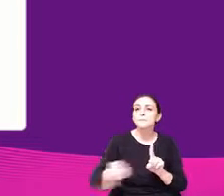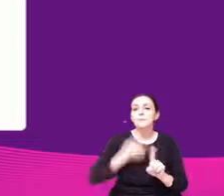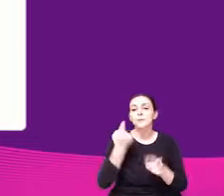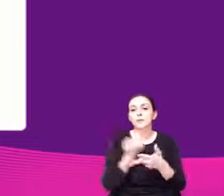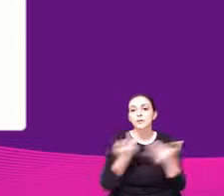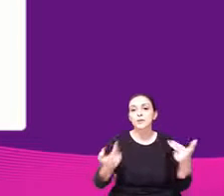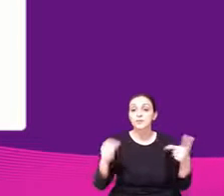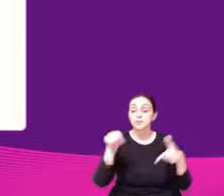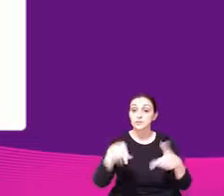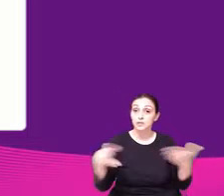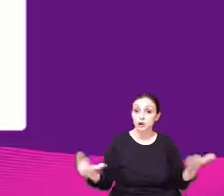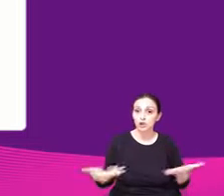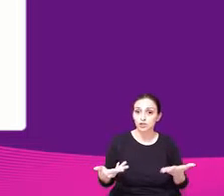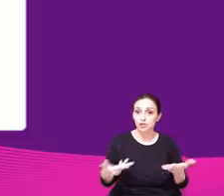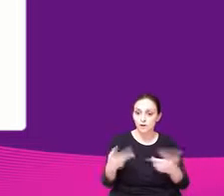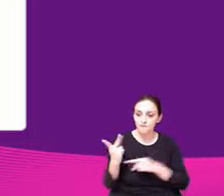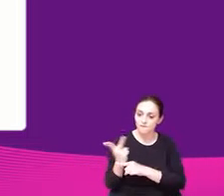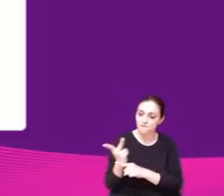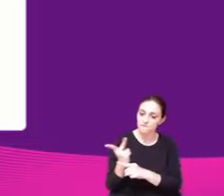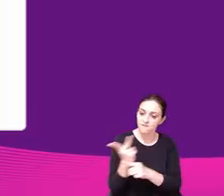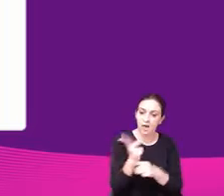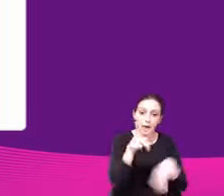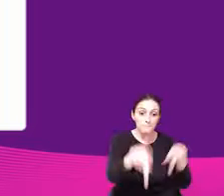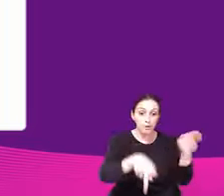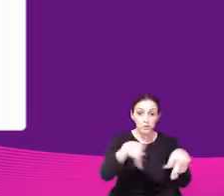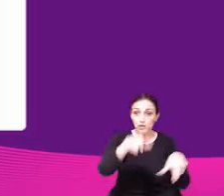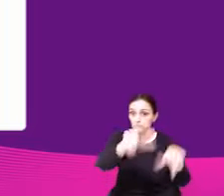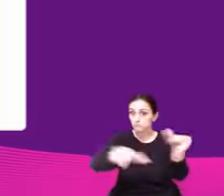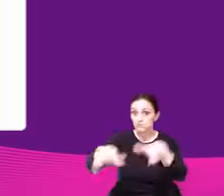hoje, rastreamento das populações de risco,